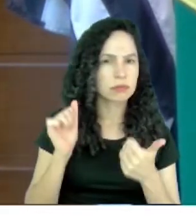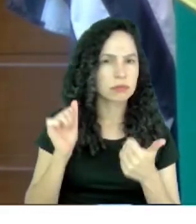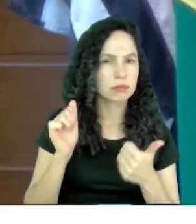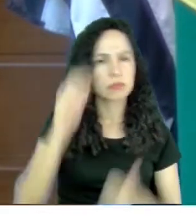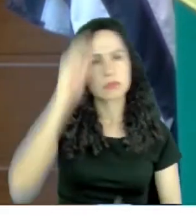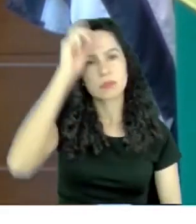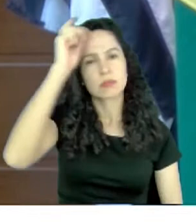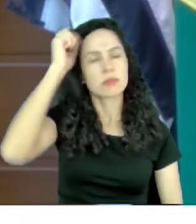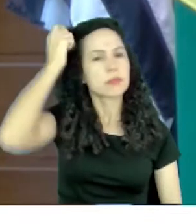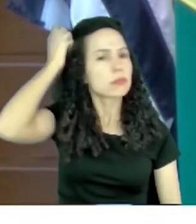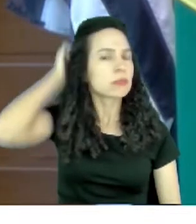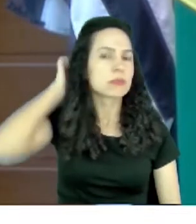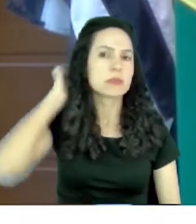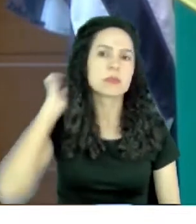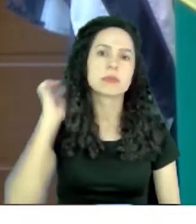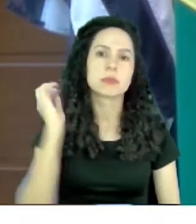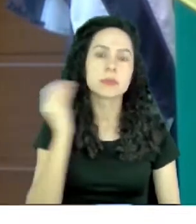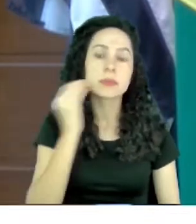Oi.